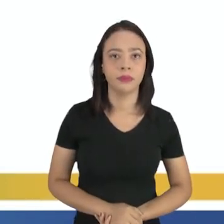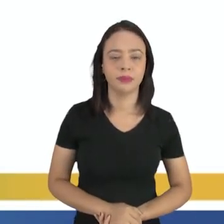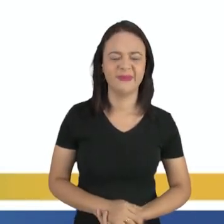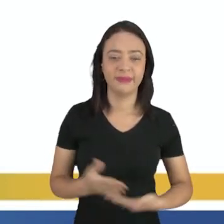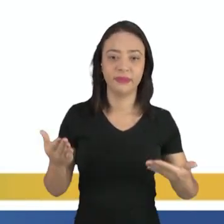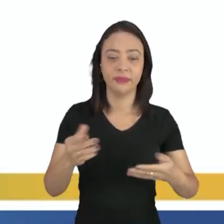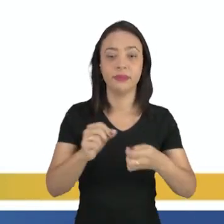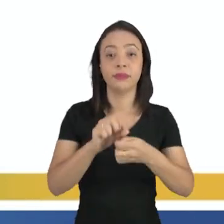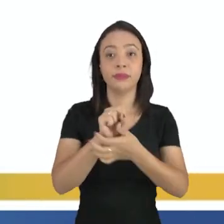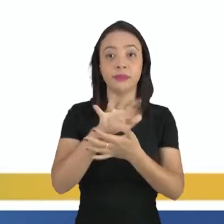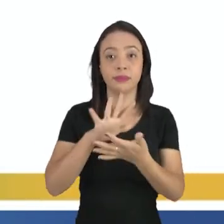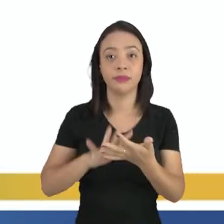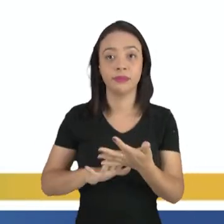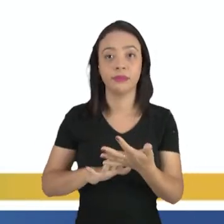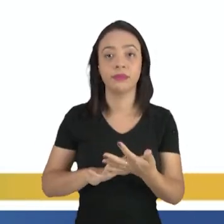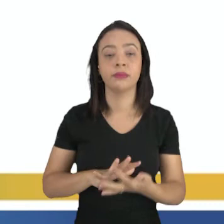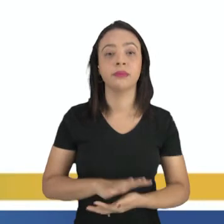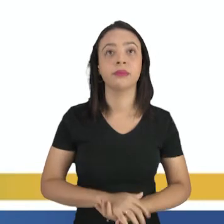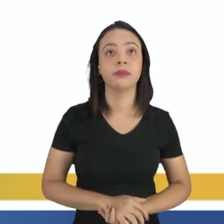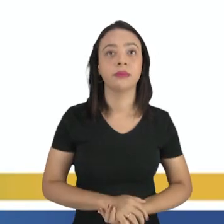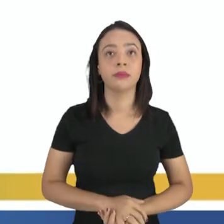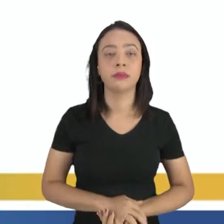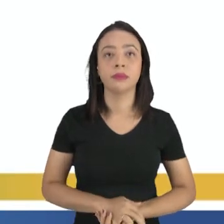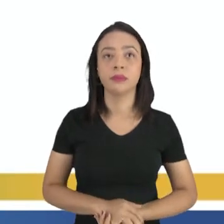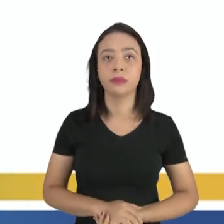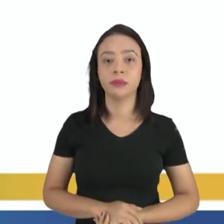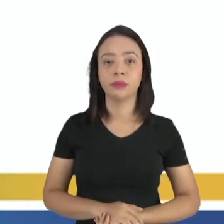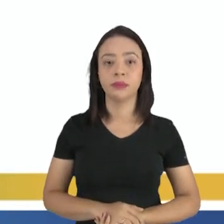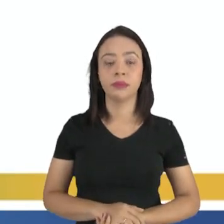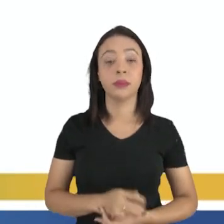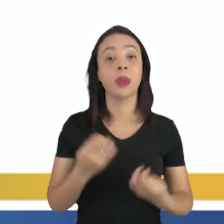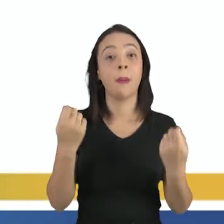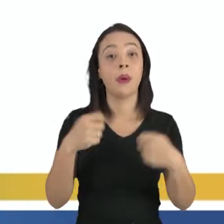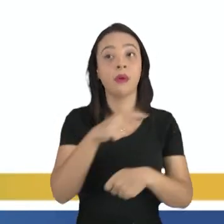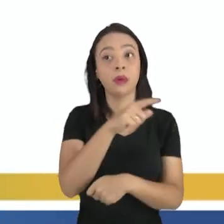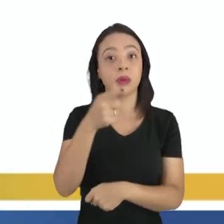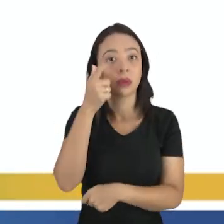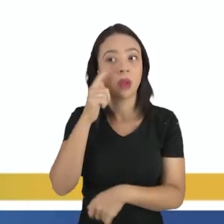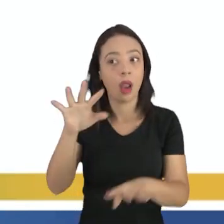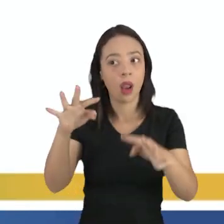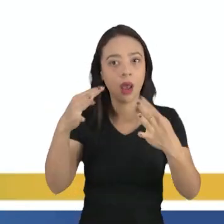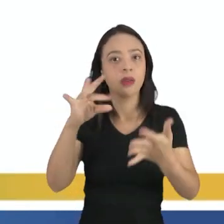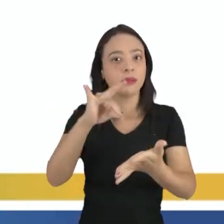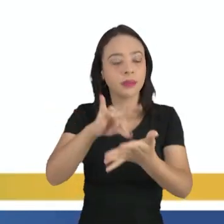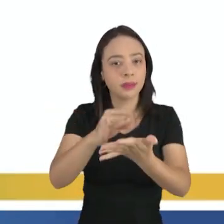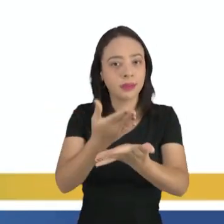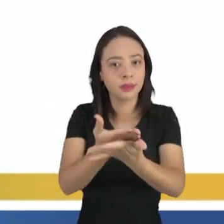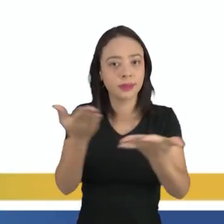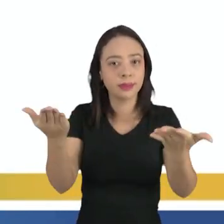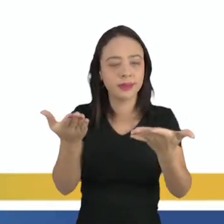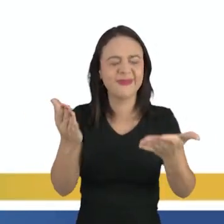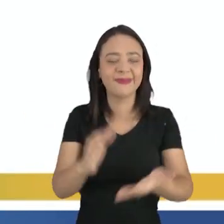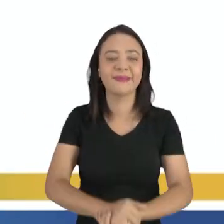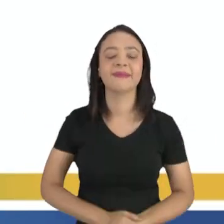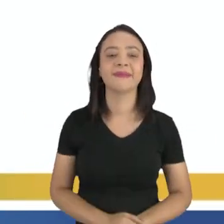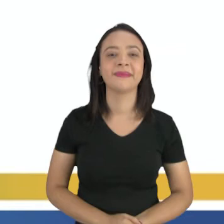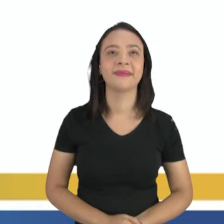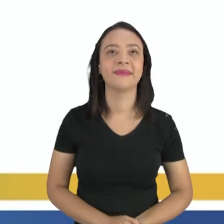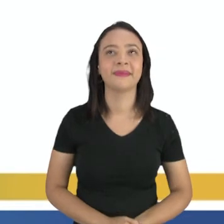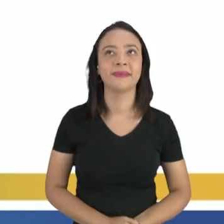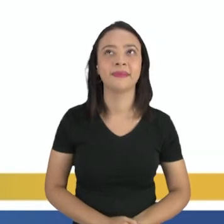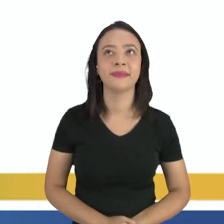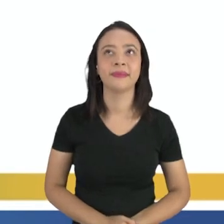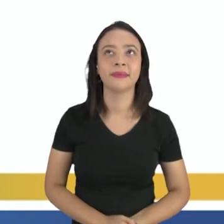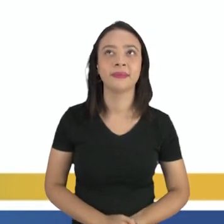Vamos agora fazer a nossa atividade, Activity Time, para ver se vocês estavam bem ligados na nossa aula de hoje e prestando bastante atenção,